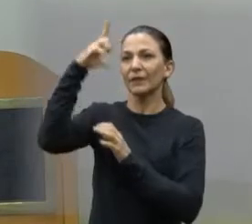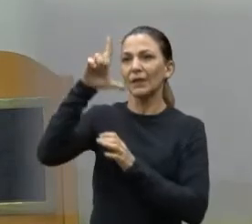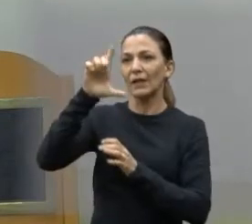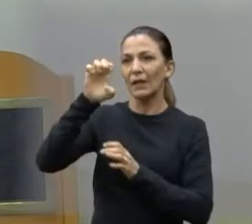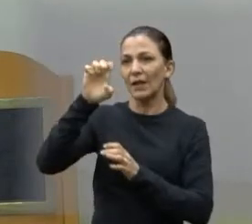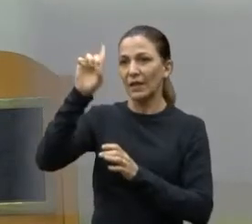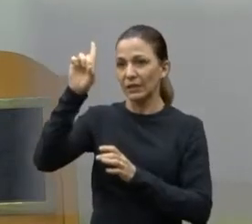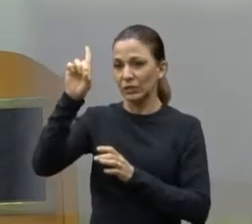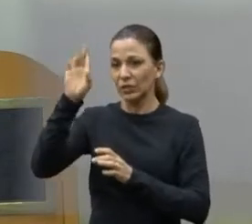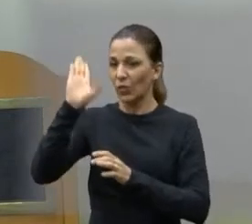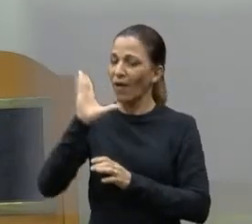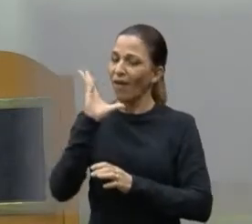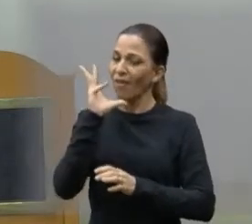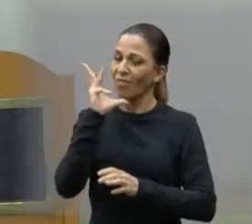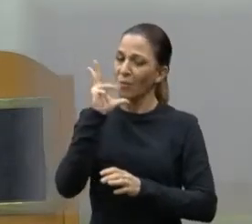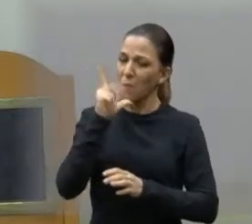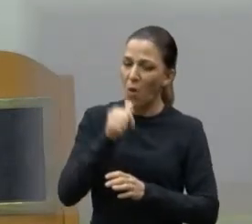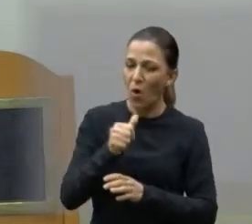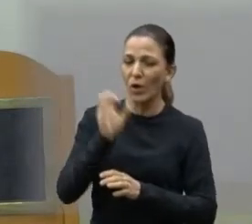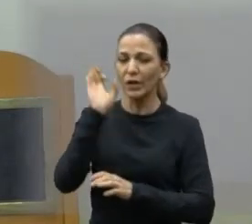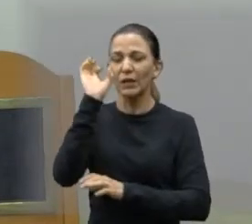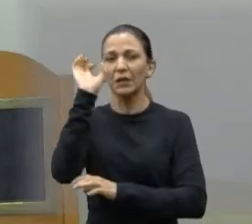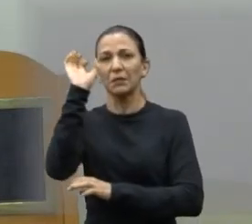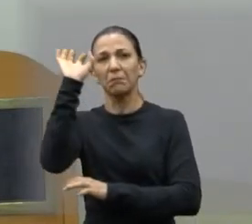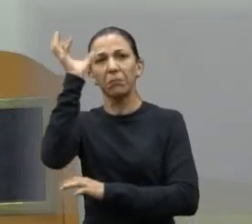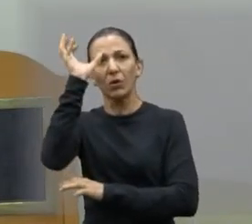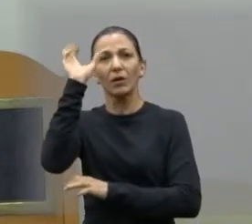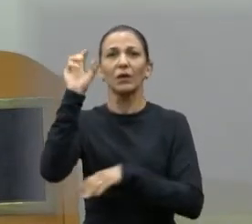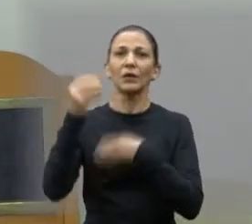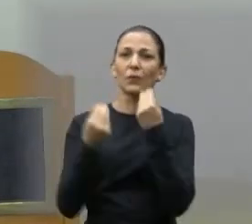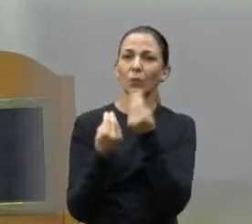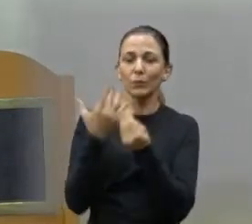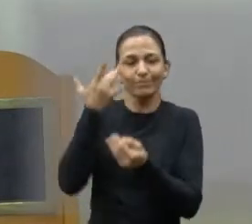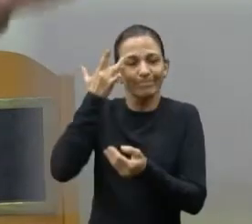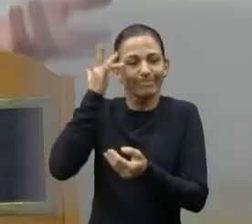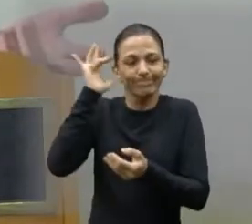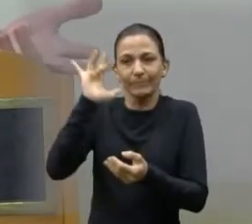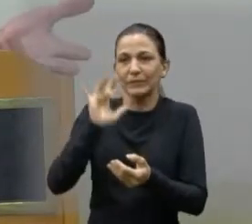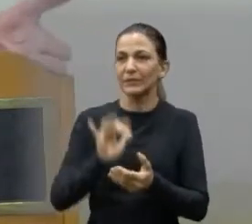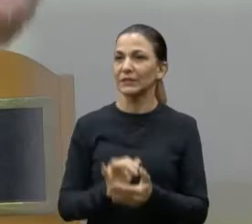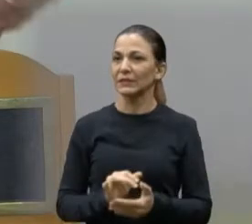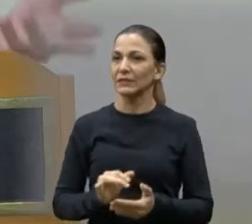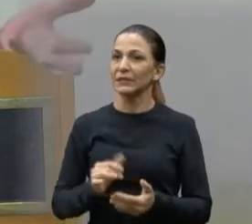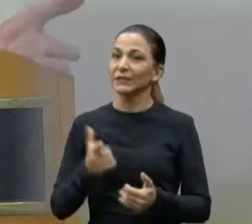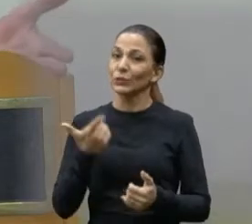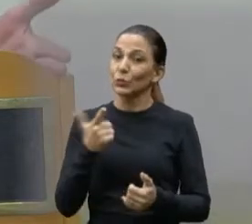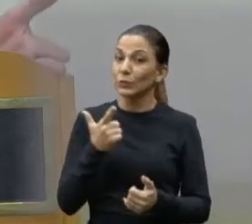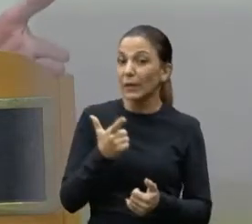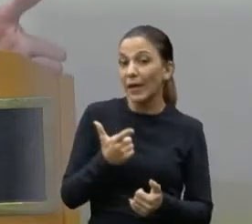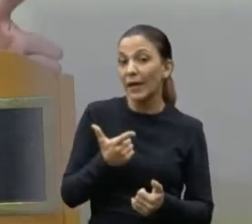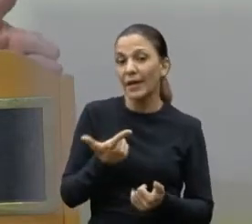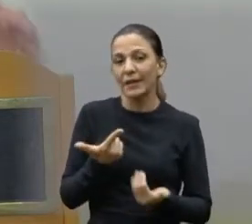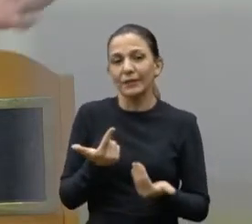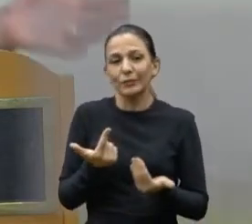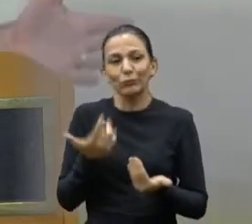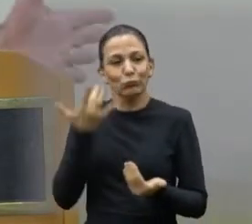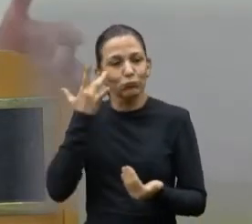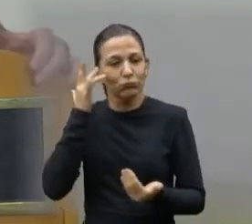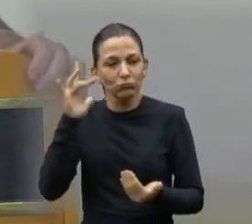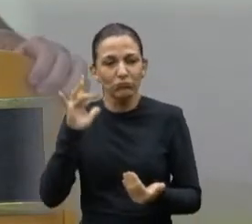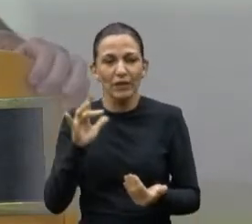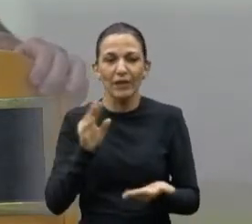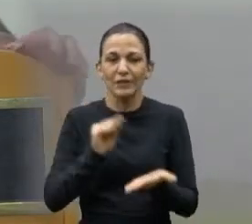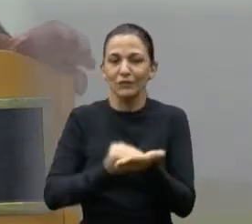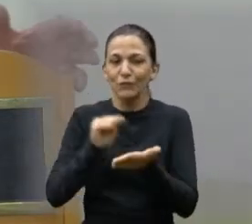ocasionou esse atraso na substituição das lâmpadas não sei se é falta de estoque de lâmpadas não sei se